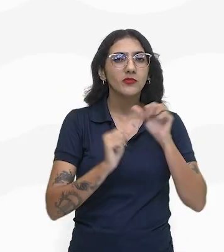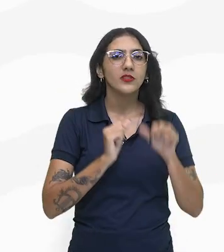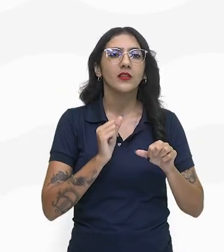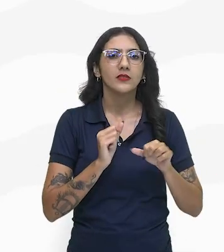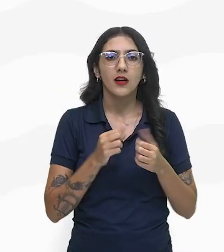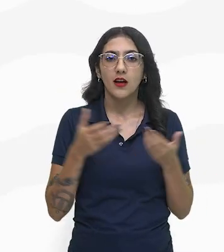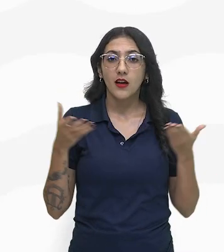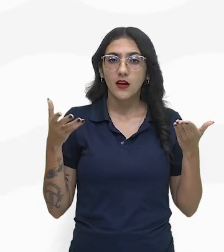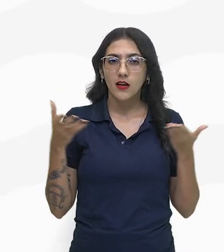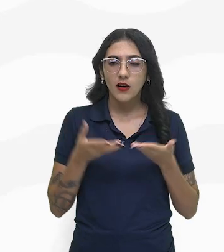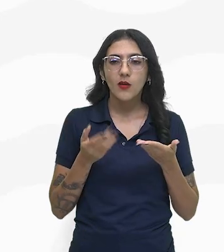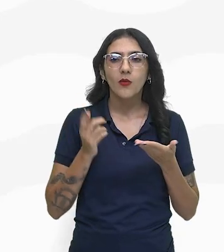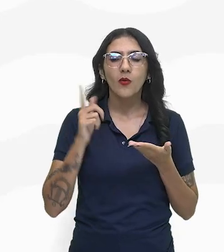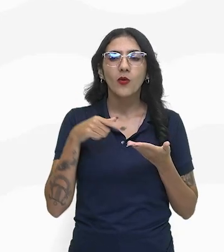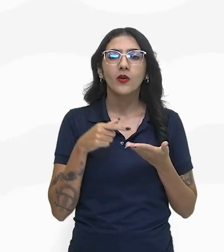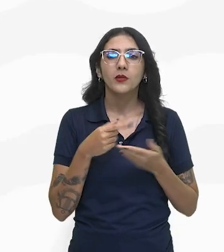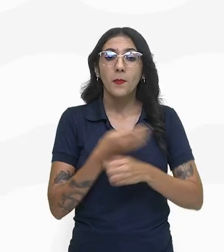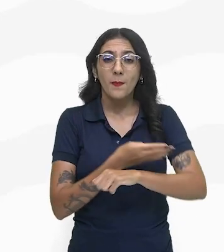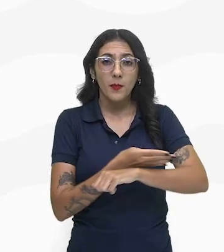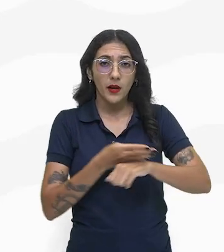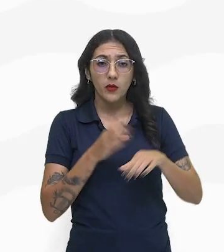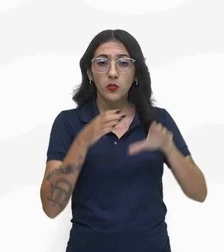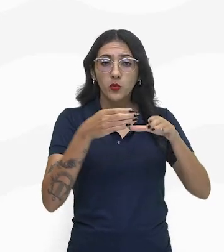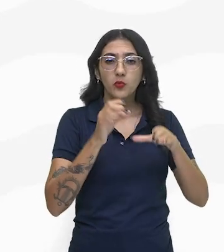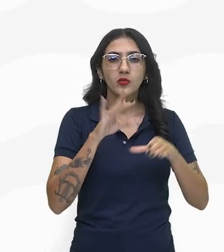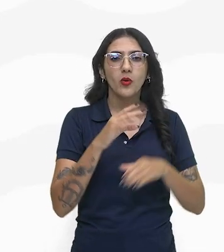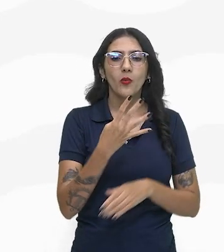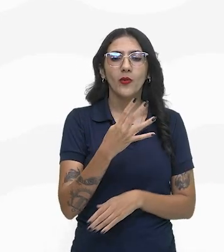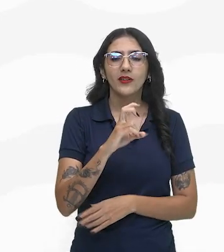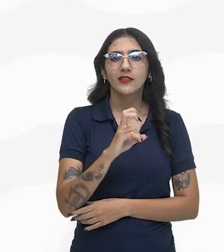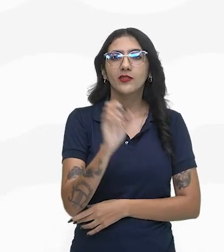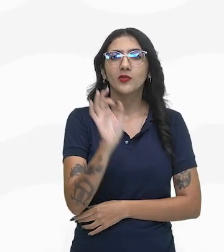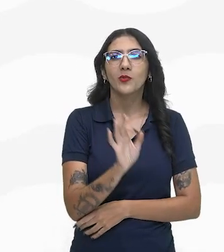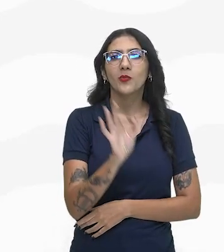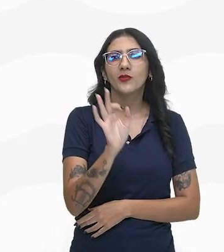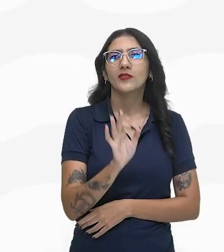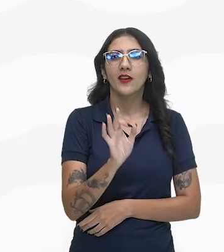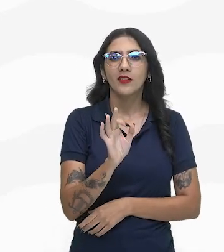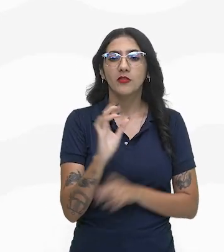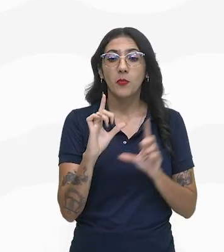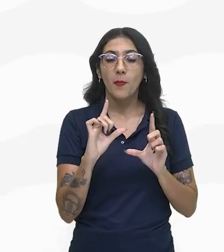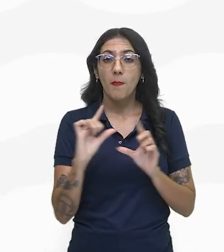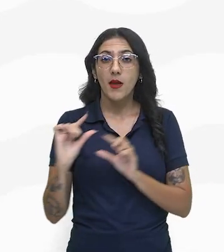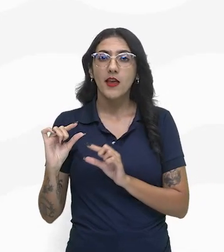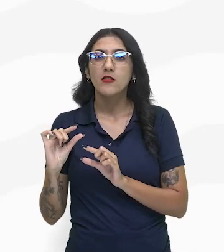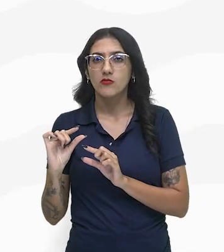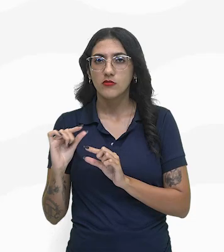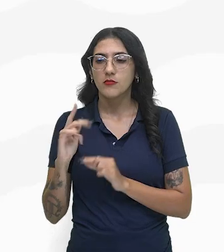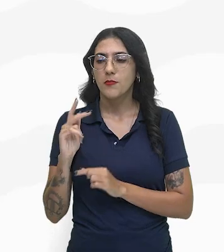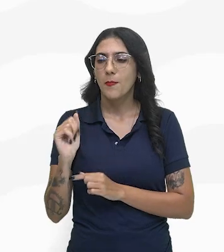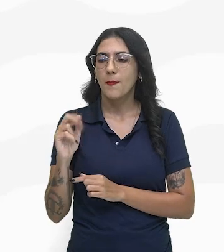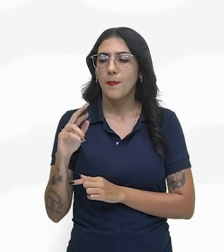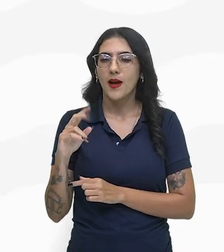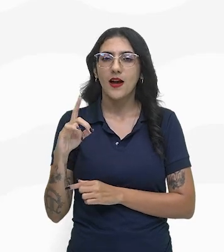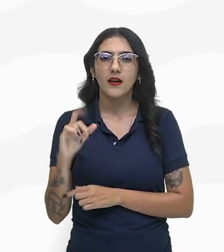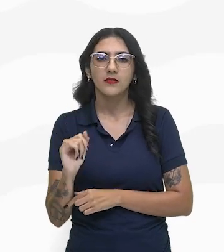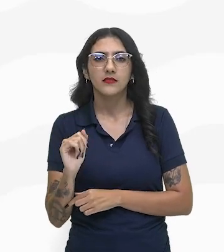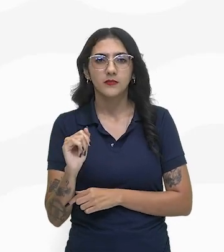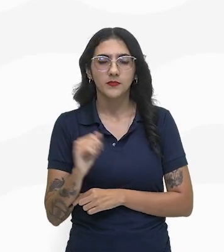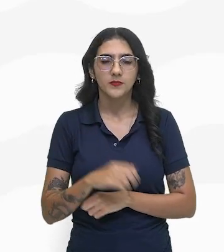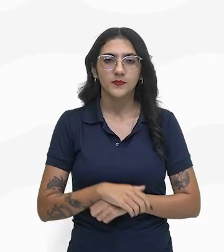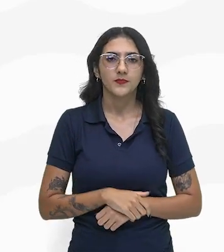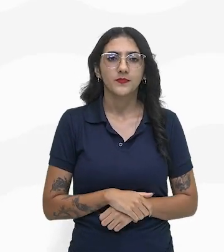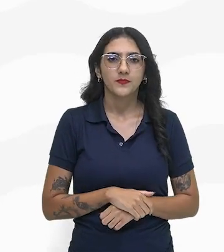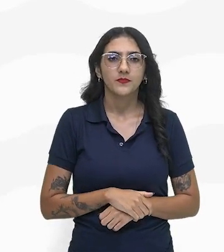e agora os brancos são 45%, né, menos do que a população parda. E a gente observa agora que, por outro